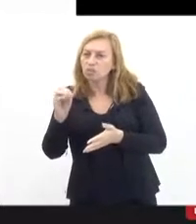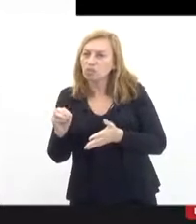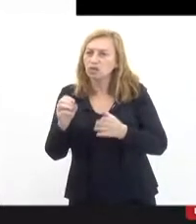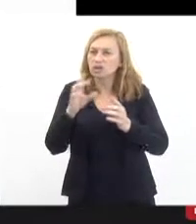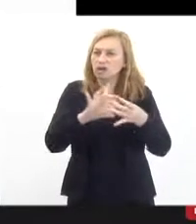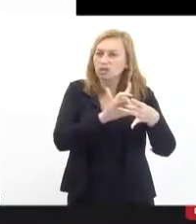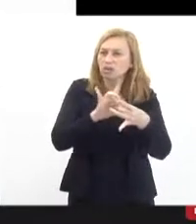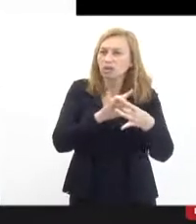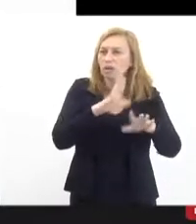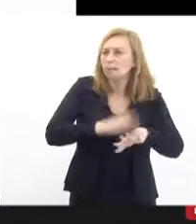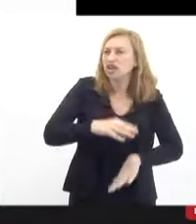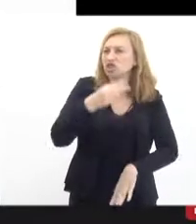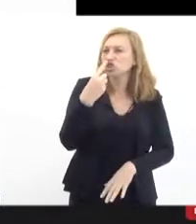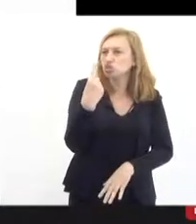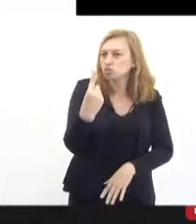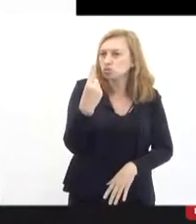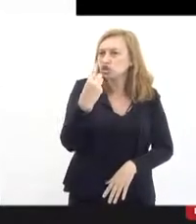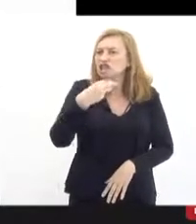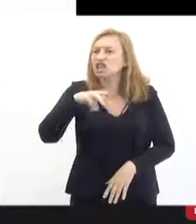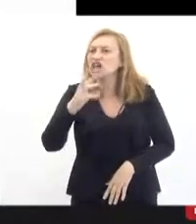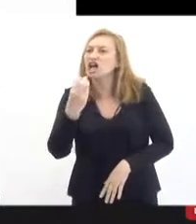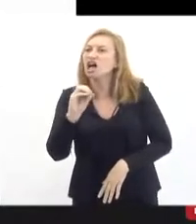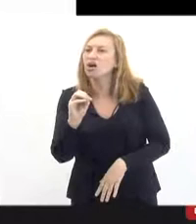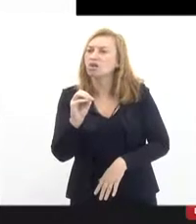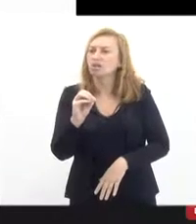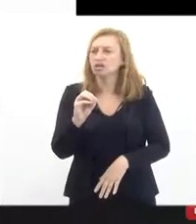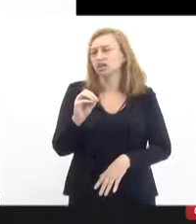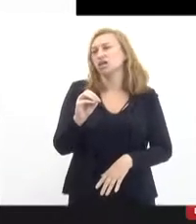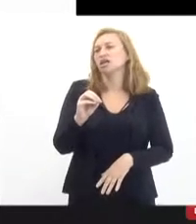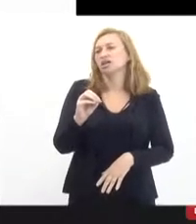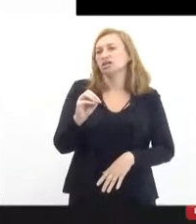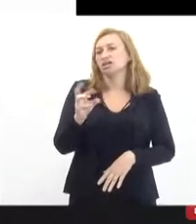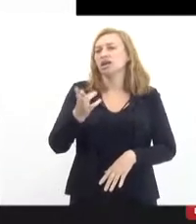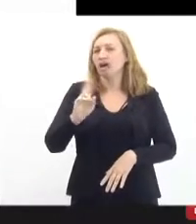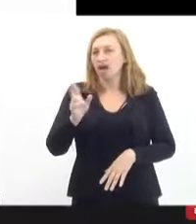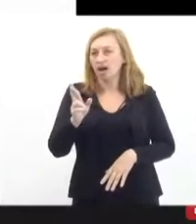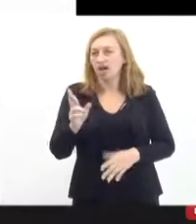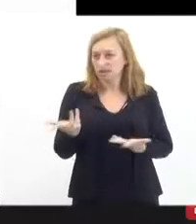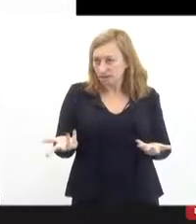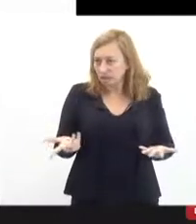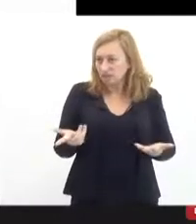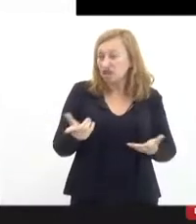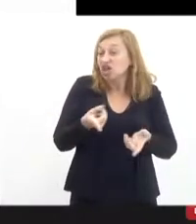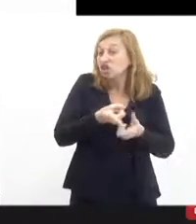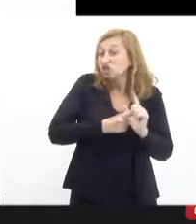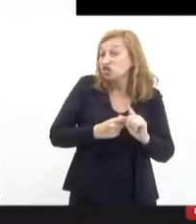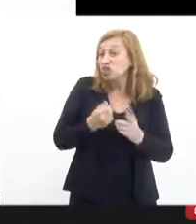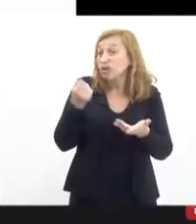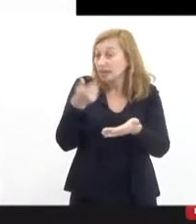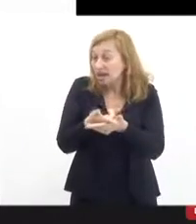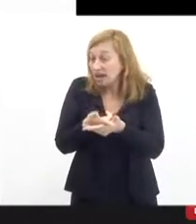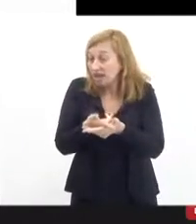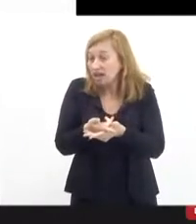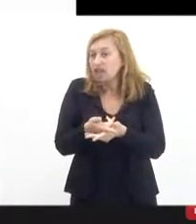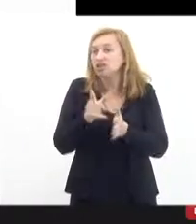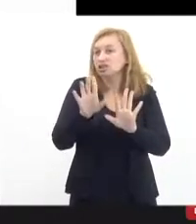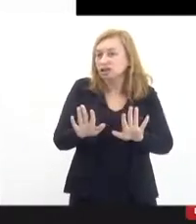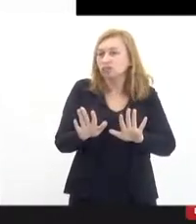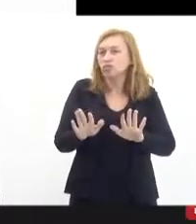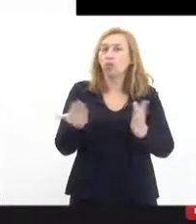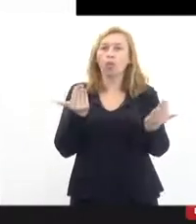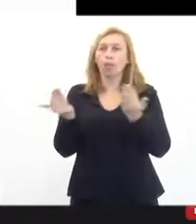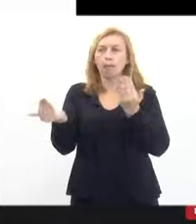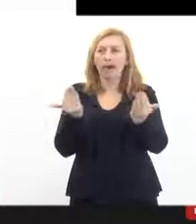de mais de R$ 1 trilhão de créditos inscritos em dívida ativa, né? Então, num exercício de